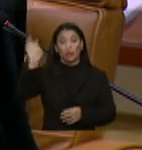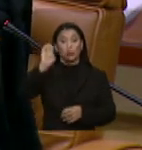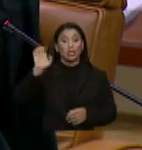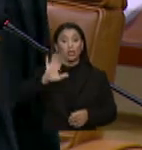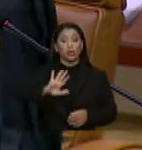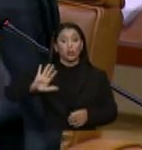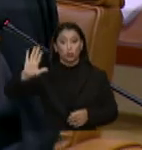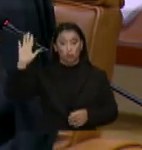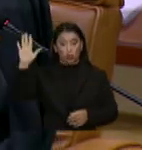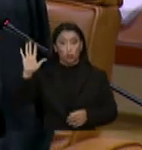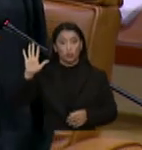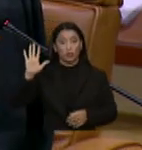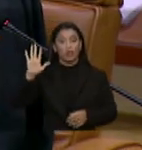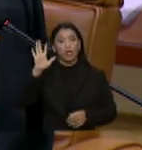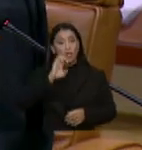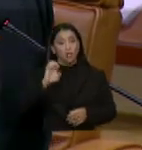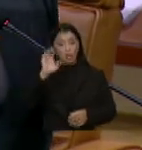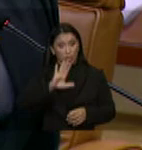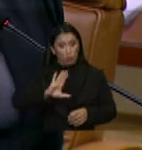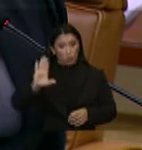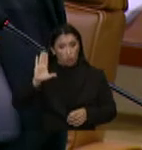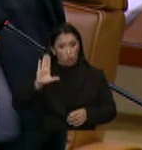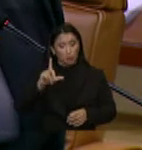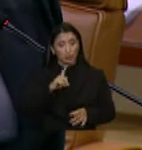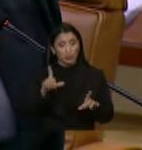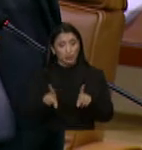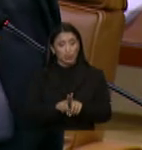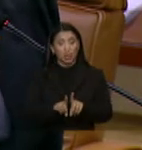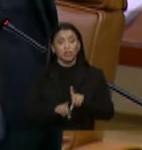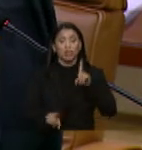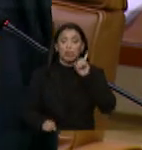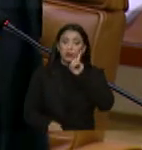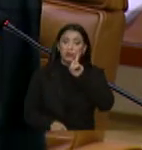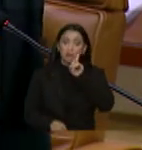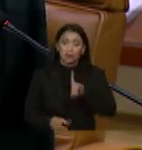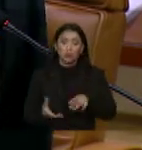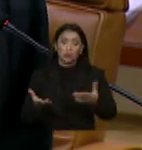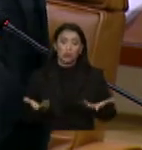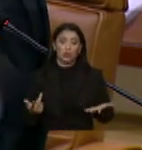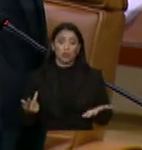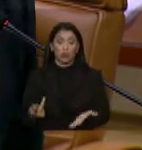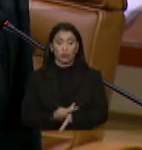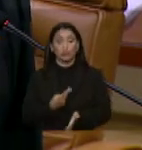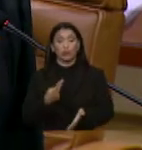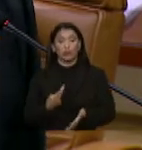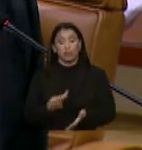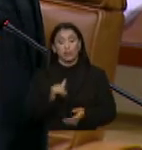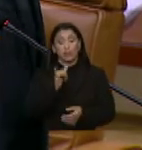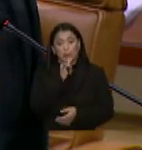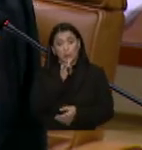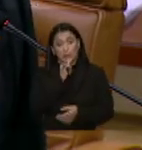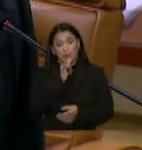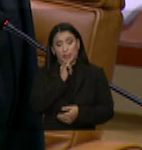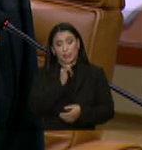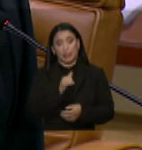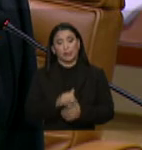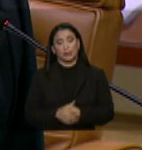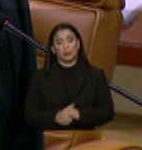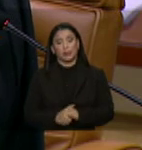o Brasil segue a Europa Continental nisso e nos Estados Unidos é onde um exemplo que